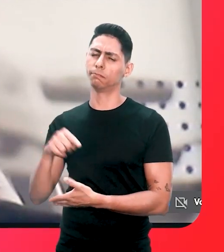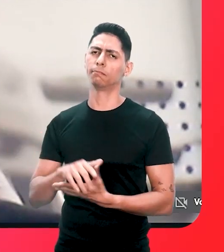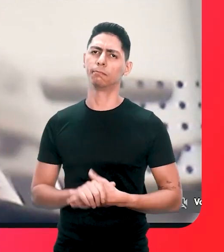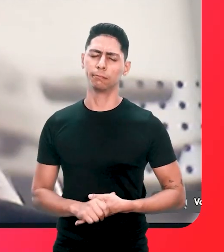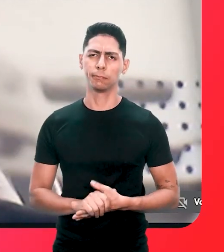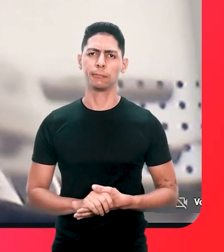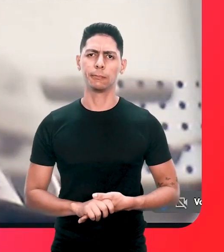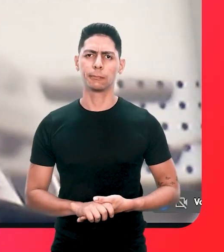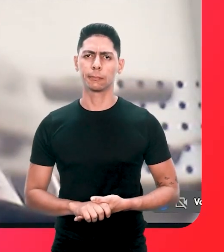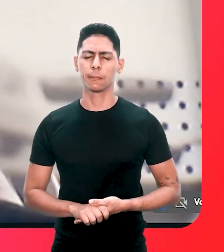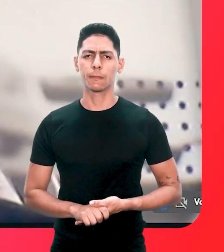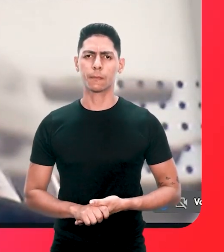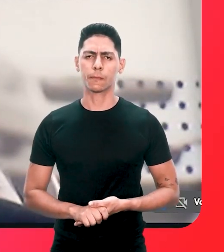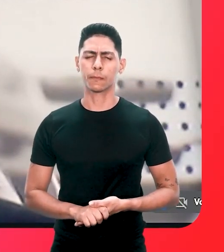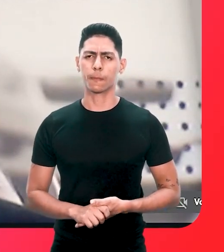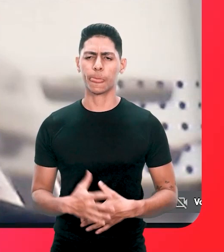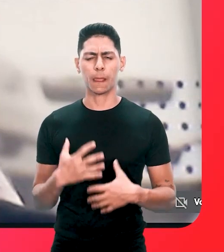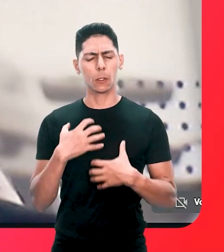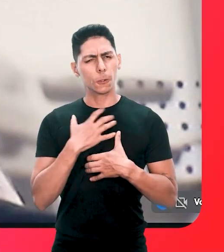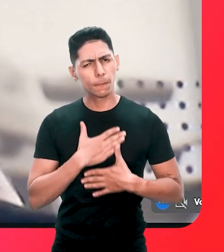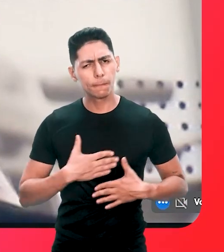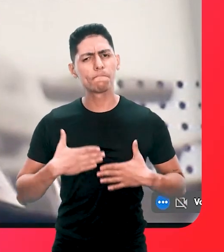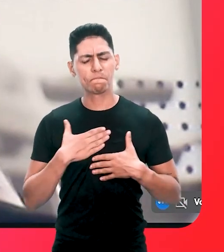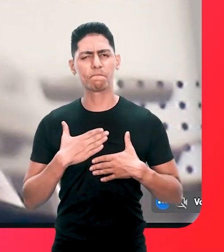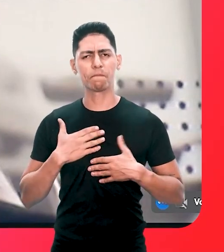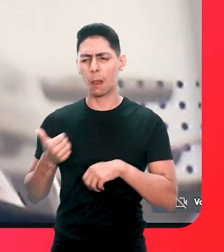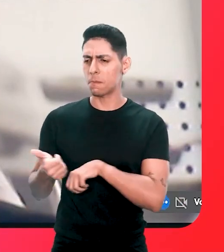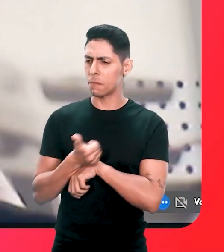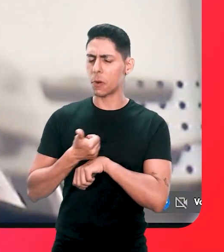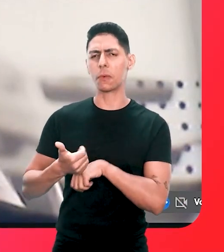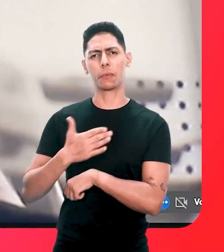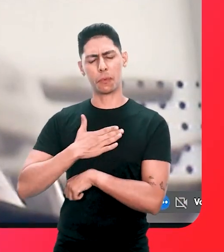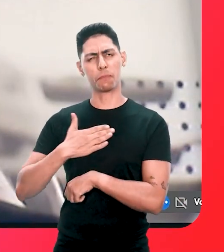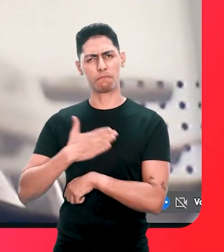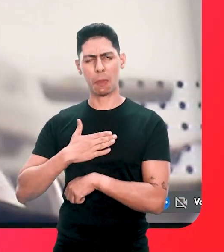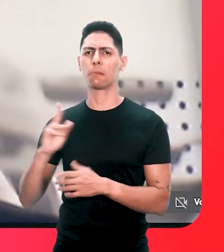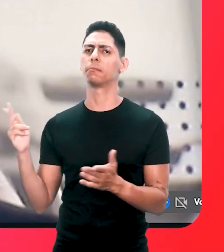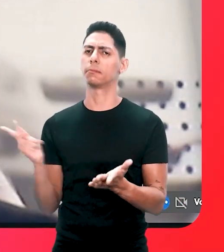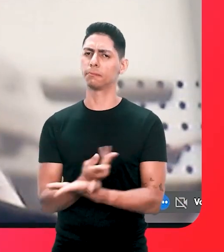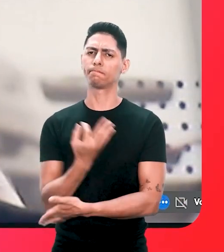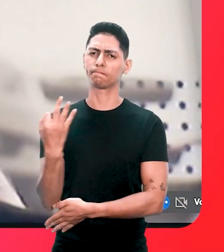E foi uma grande realização profissional, porque